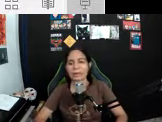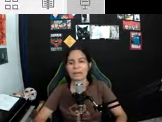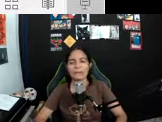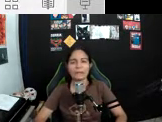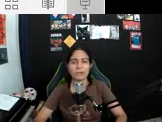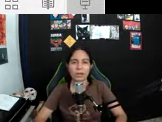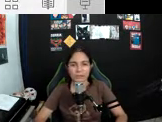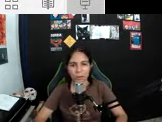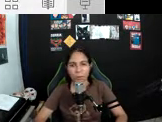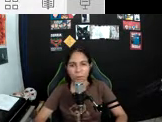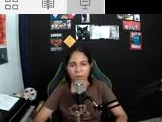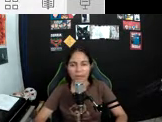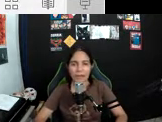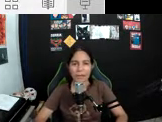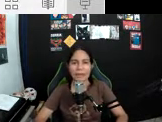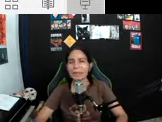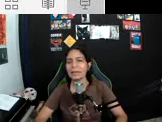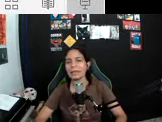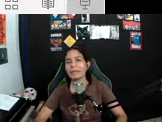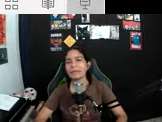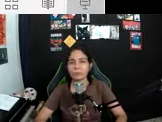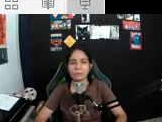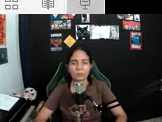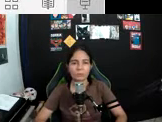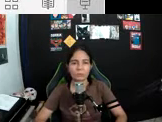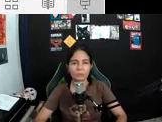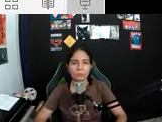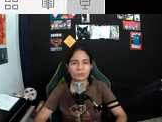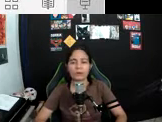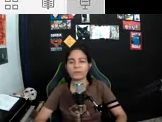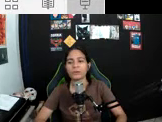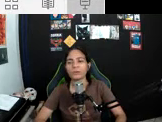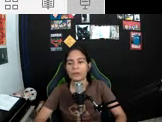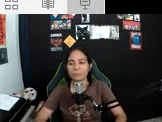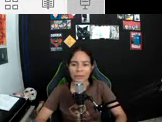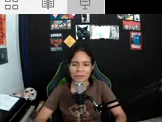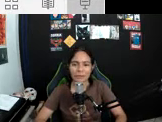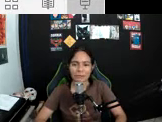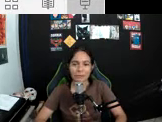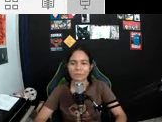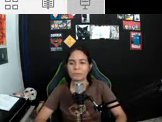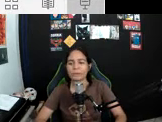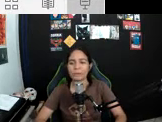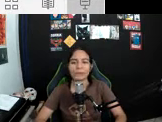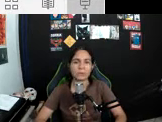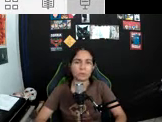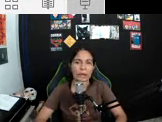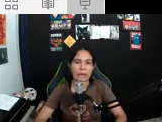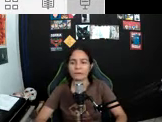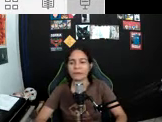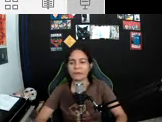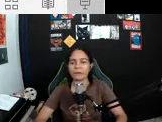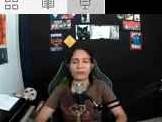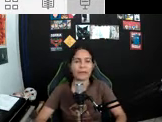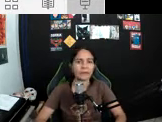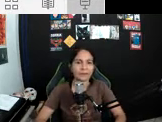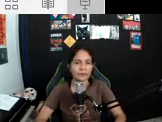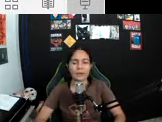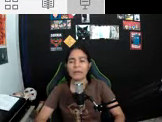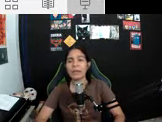que tomar hidroxicloroquina. Ela é o salvador da pátria. Você precisa tomar. Ela